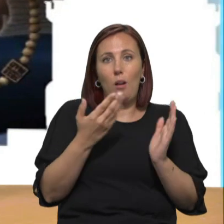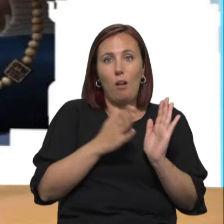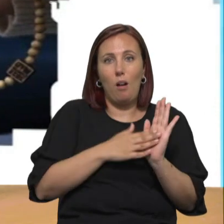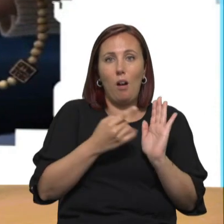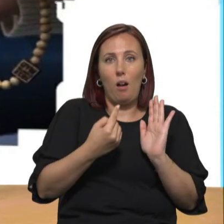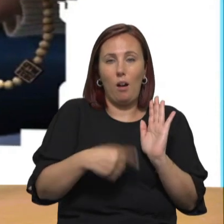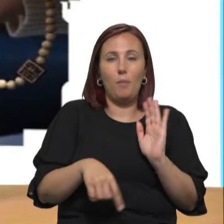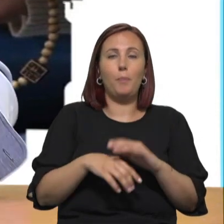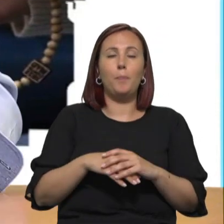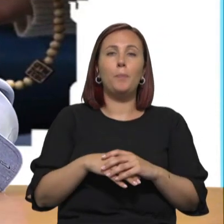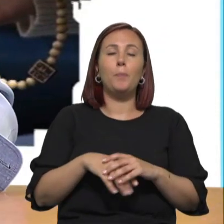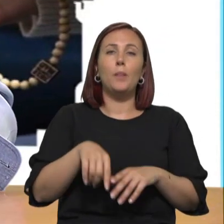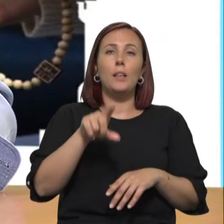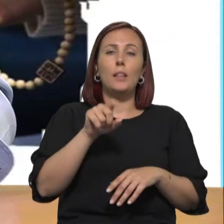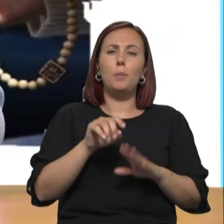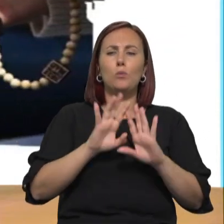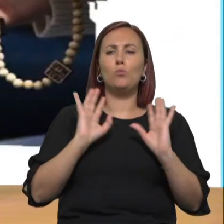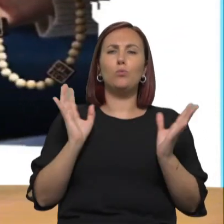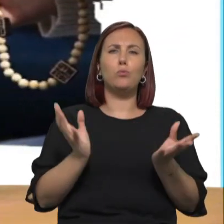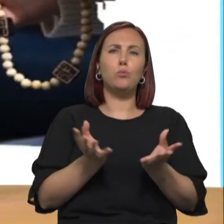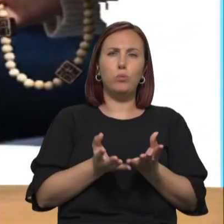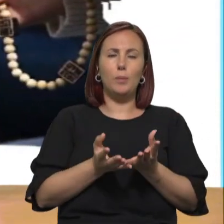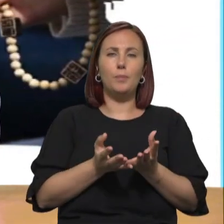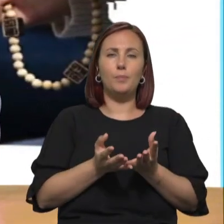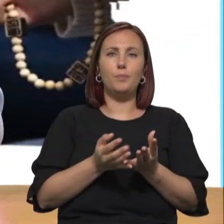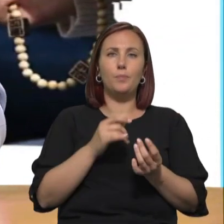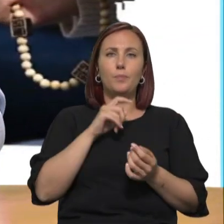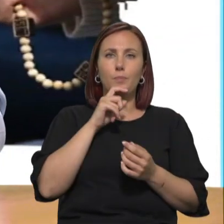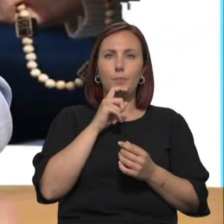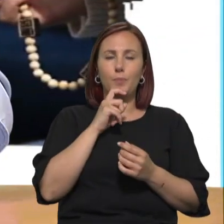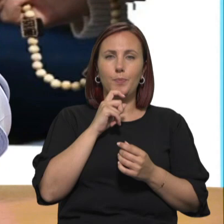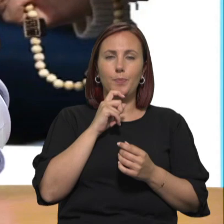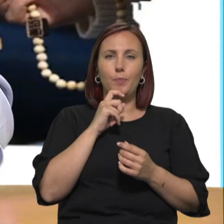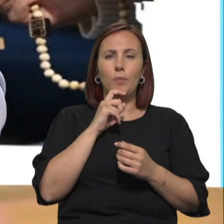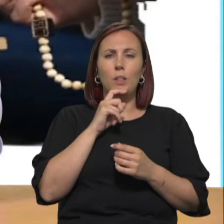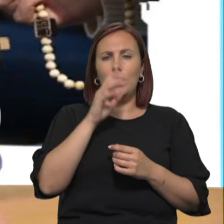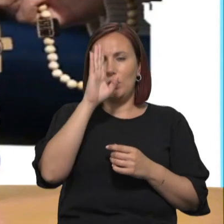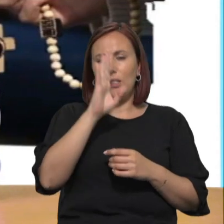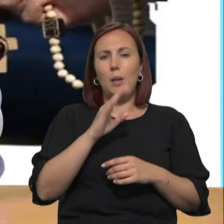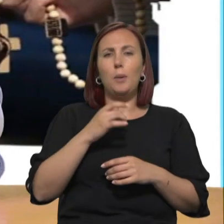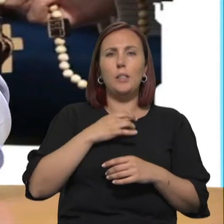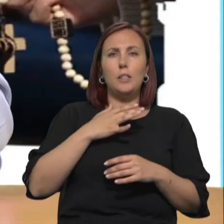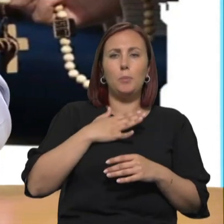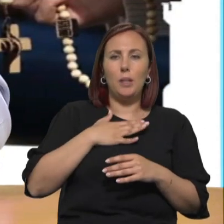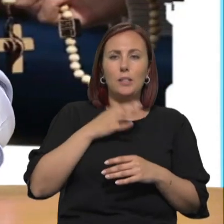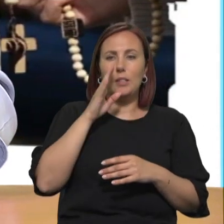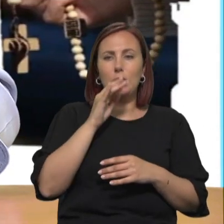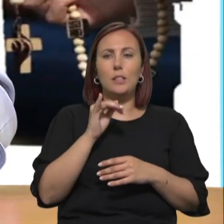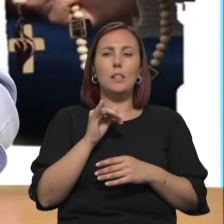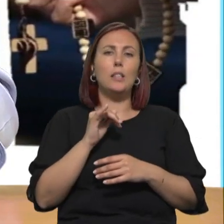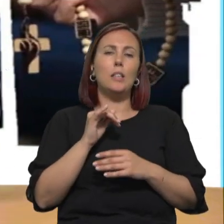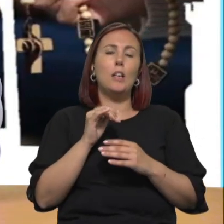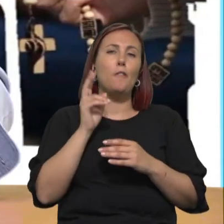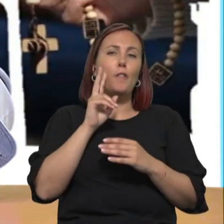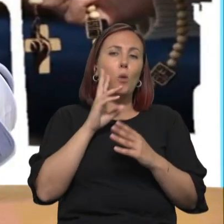Ao nível mais geral, nós sabemos que as empresas que não produzem valor acrescentado, digamos,